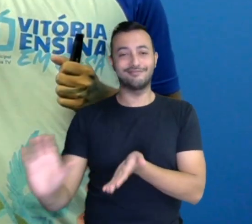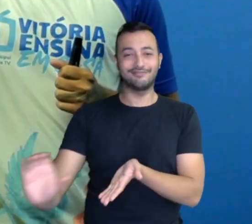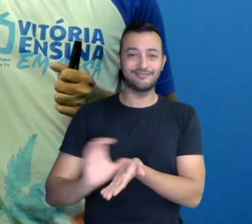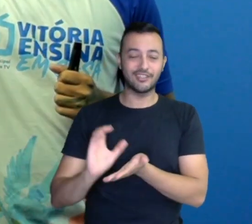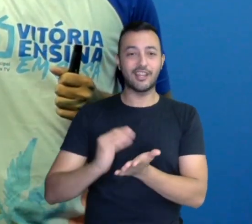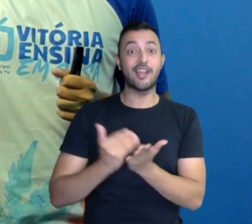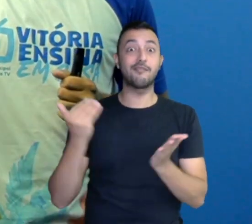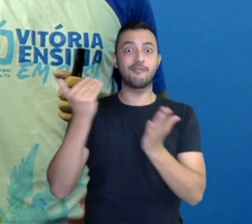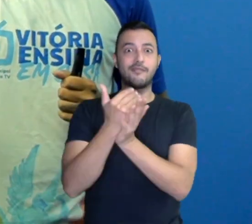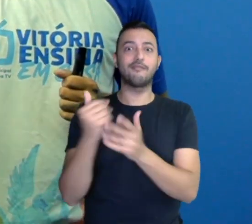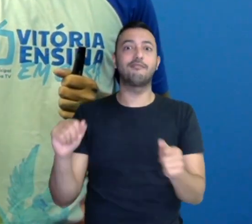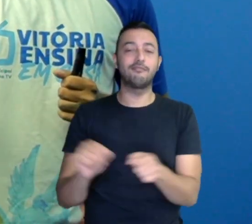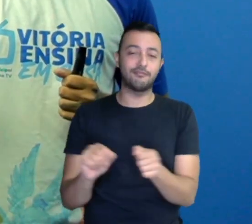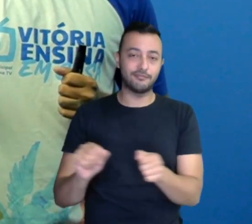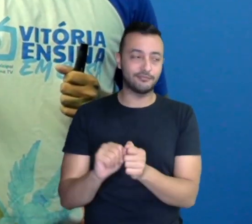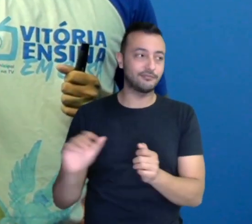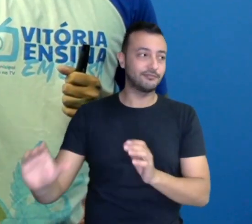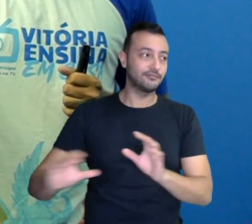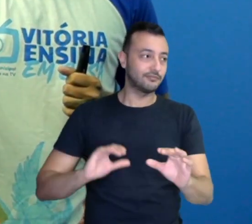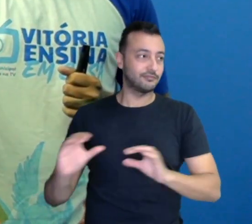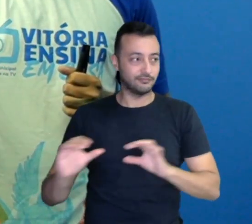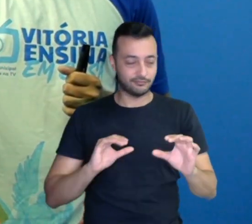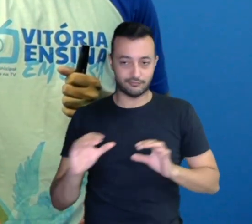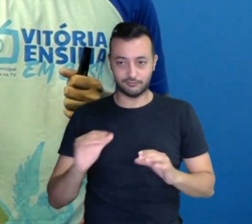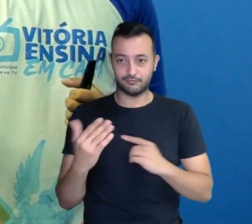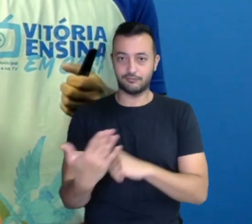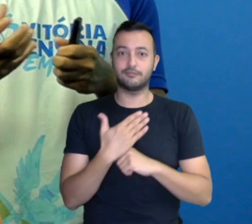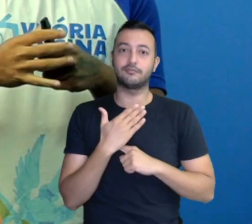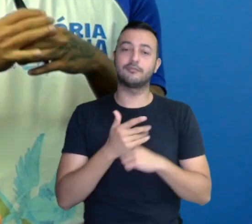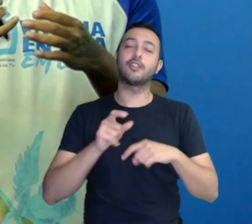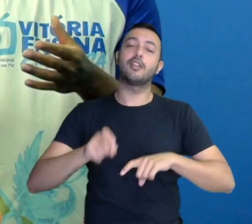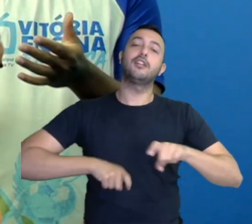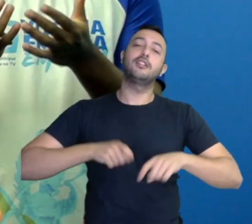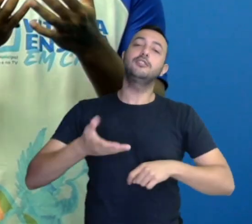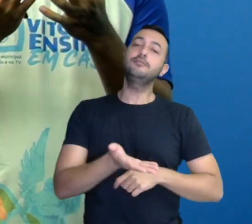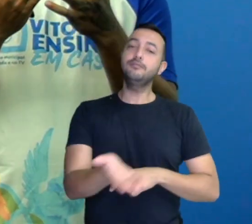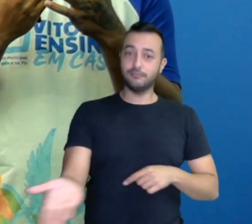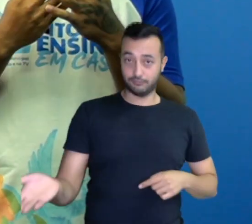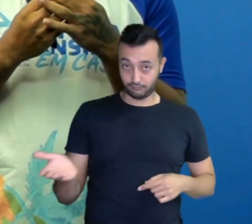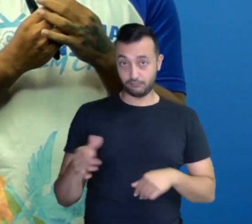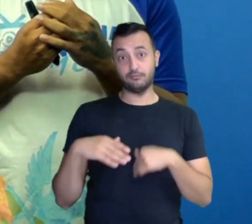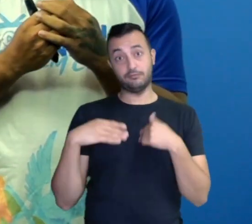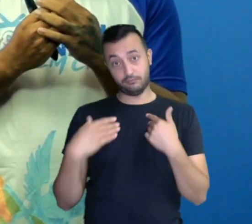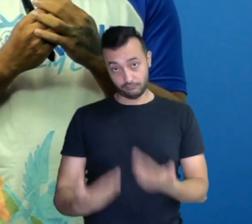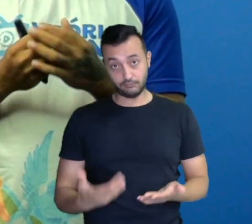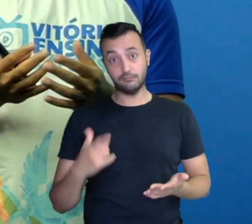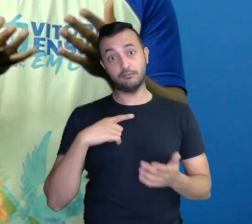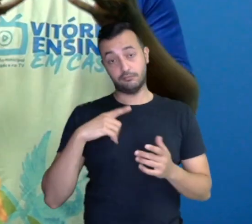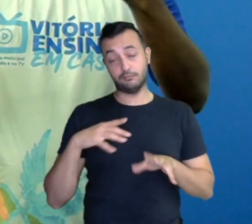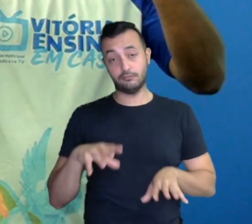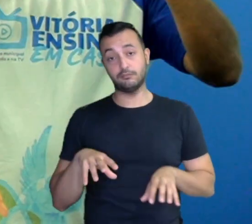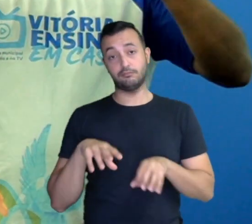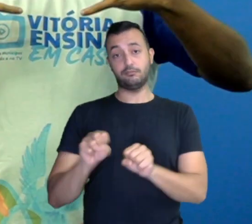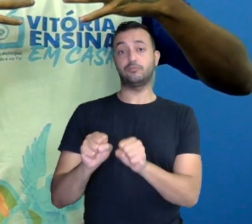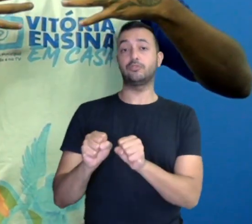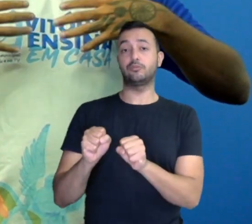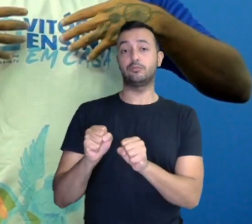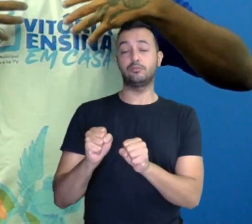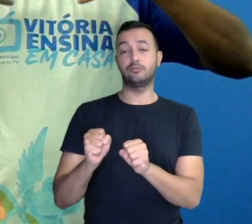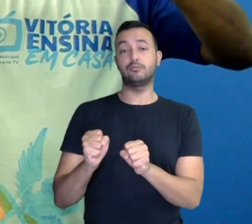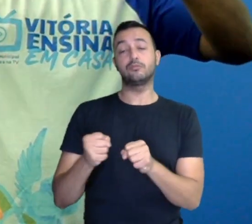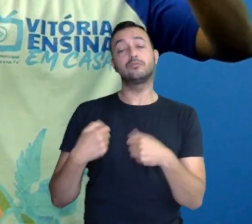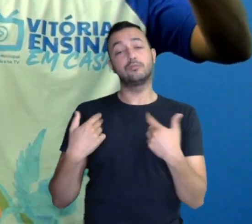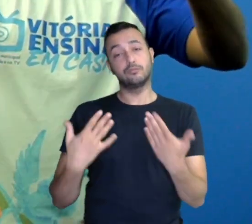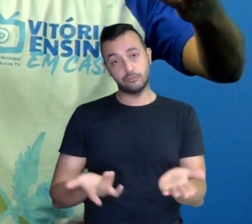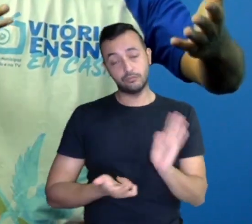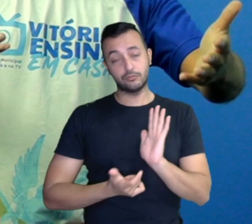a mais que é produzido pelos camponeses, tá bem? Então, a partir dessa apropriação, ele